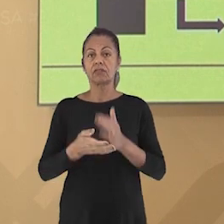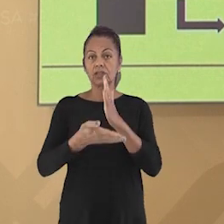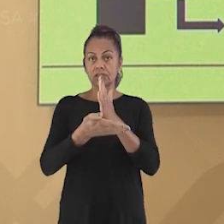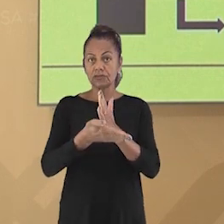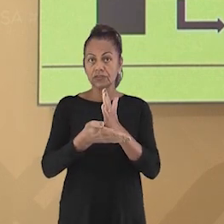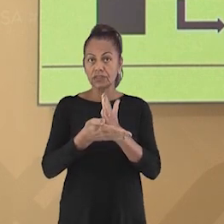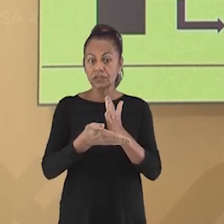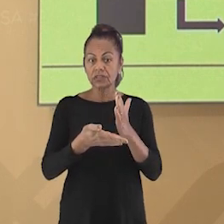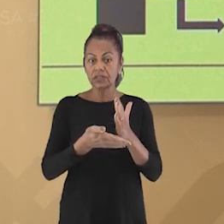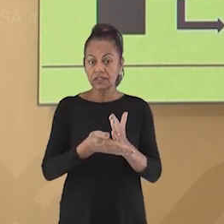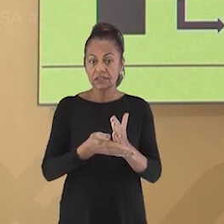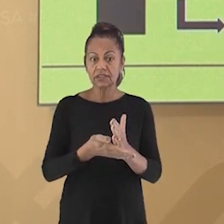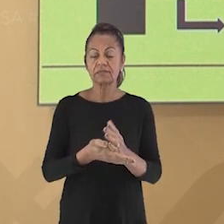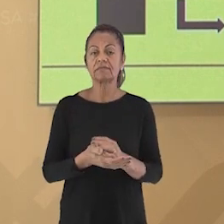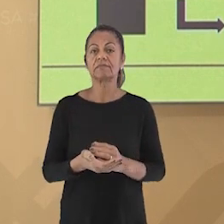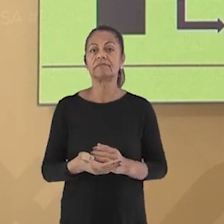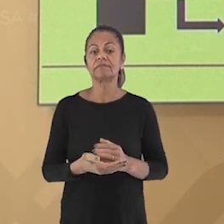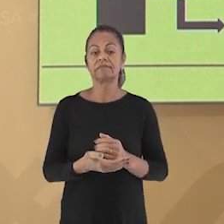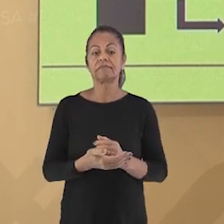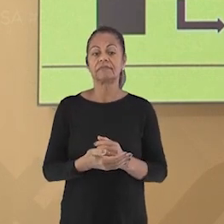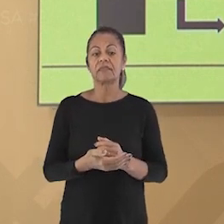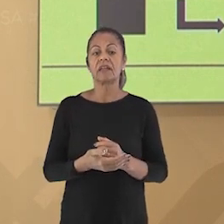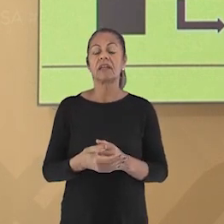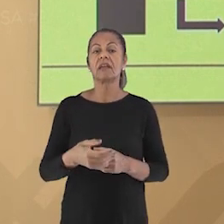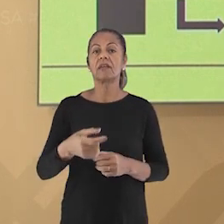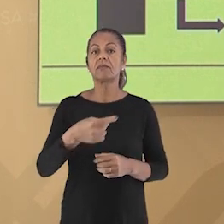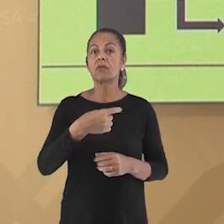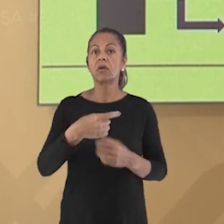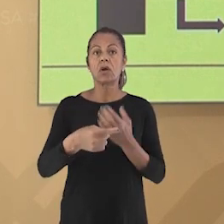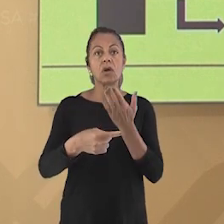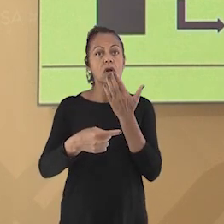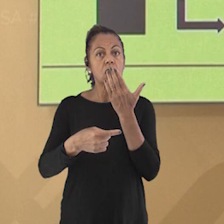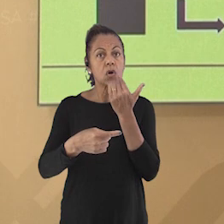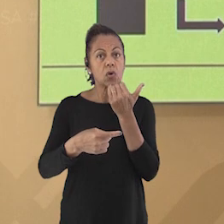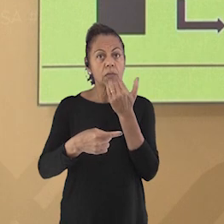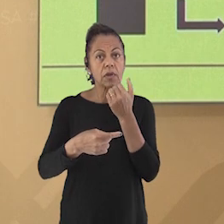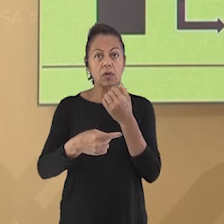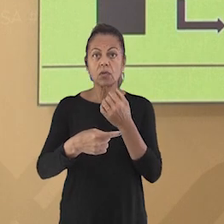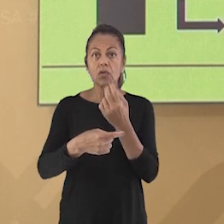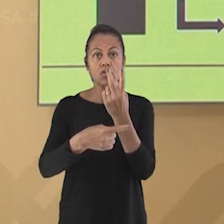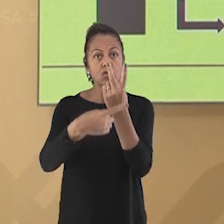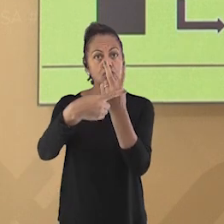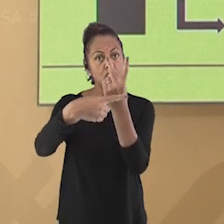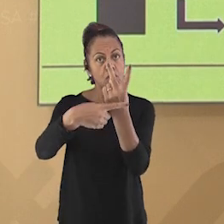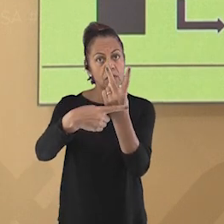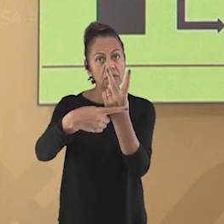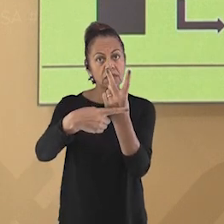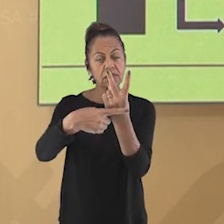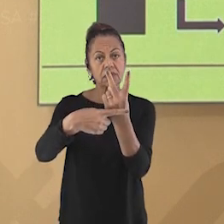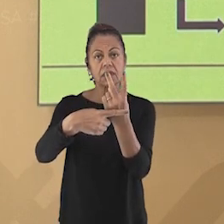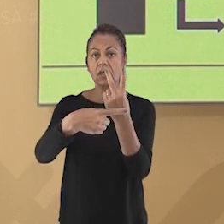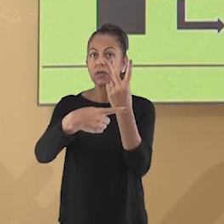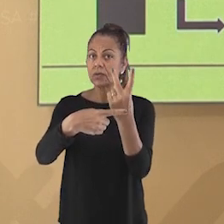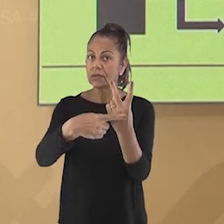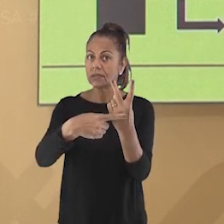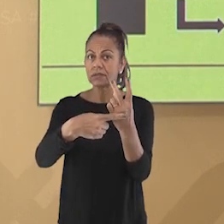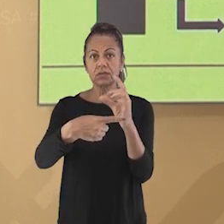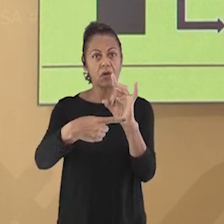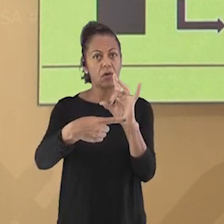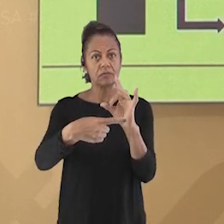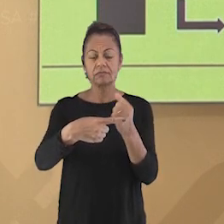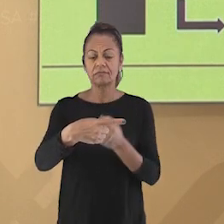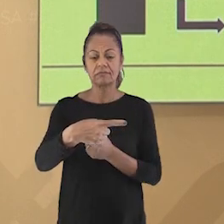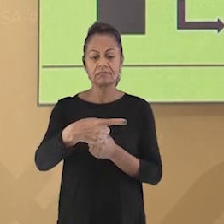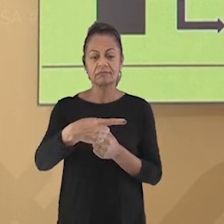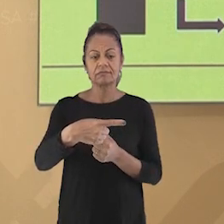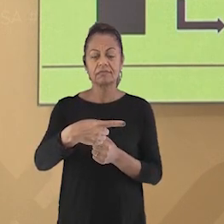assim e foram consumidas apenas 2 pedaços dessa barra, ou 2 partes dela. Como, por